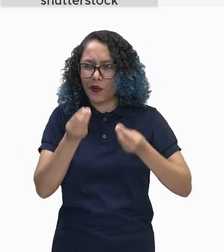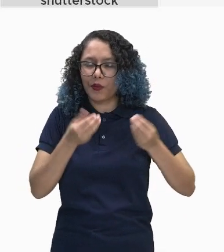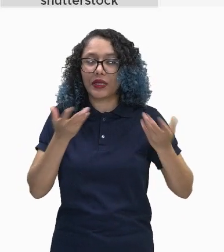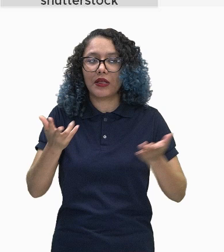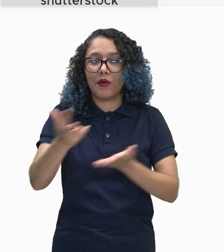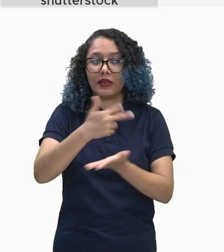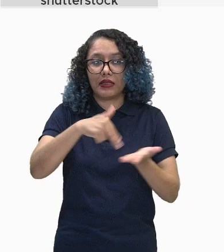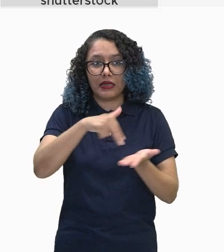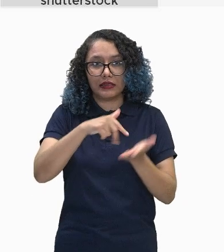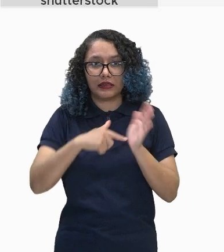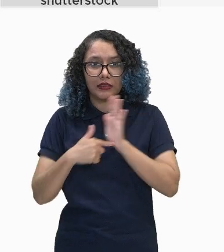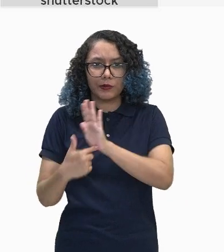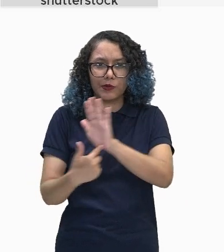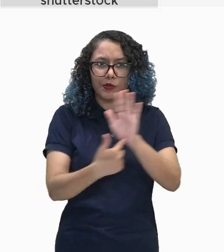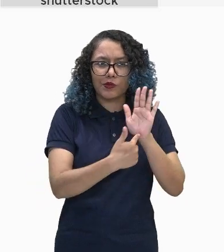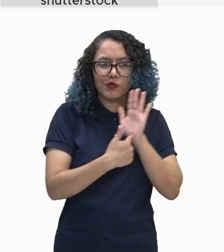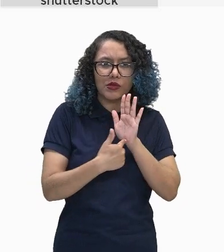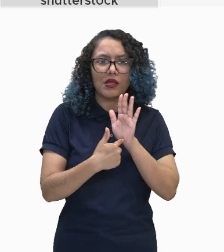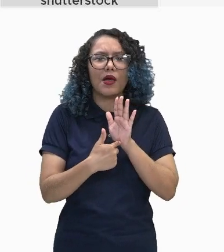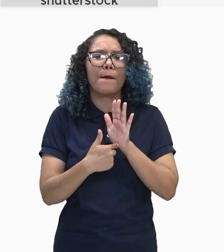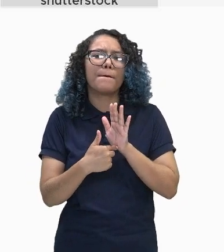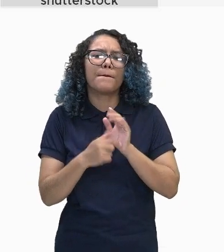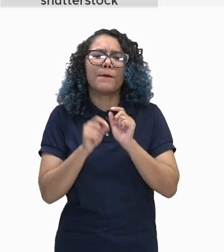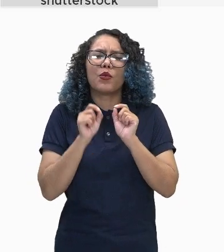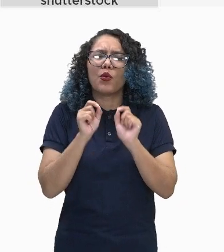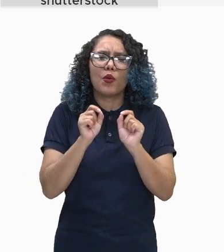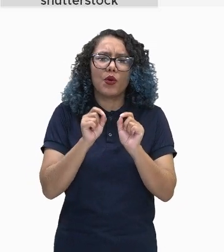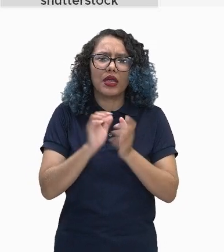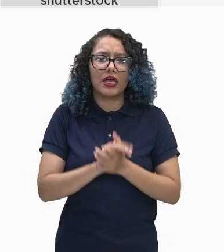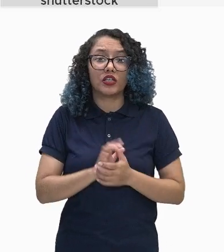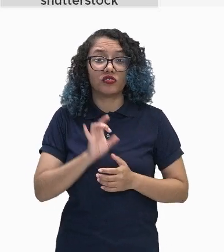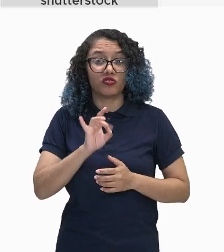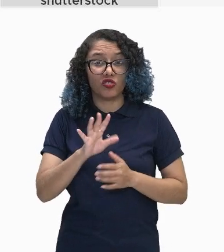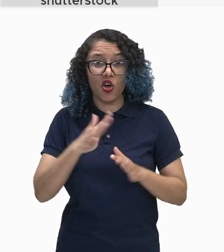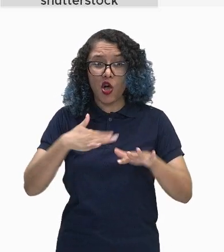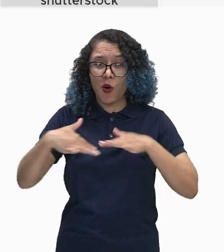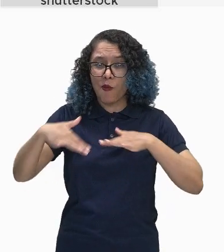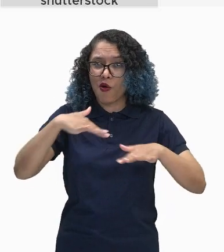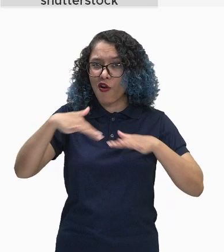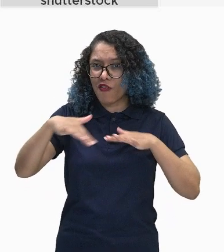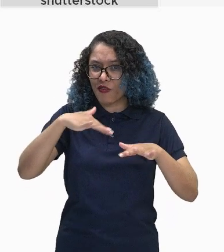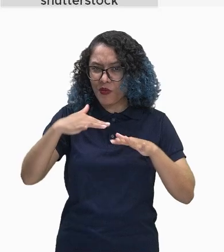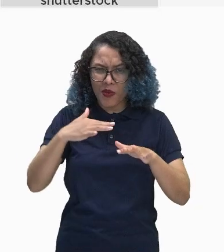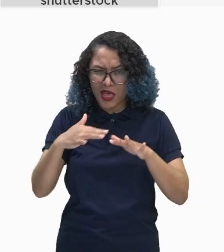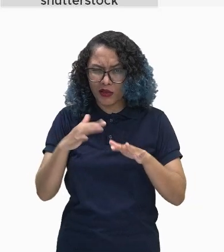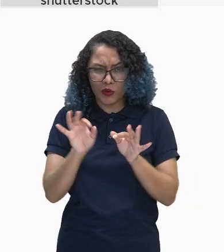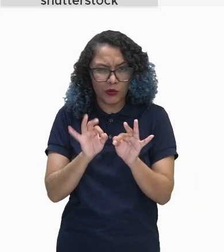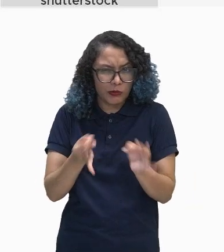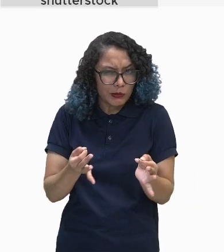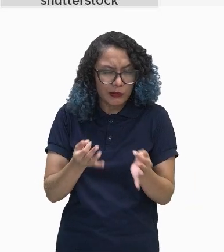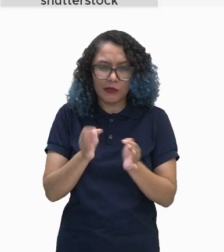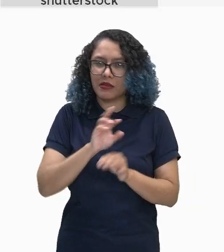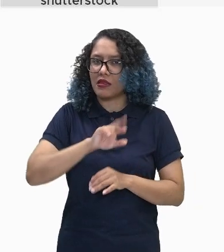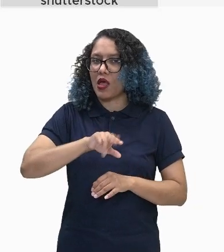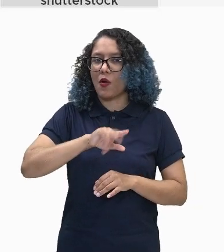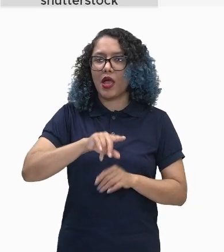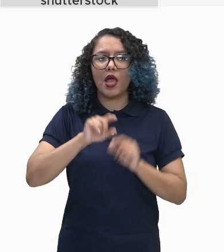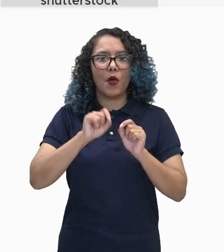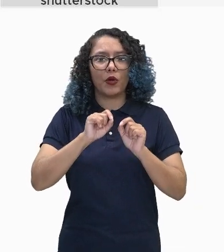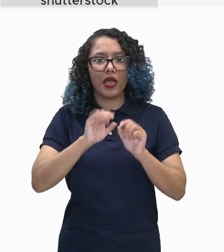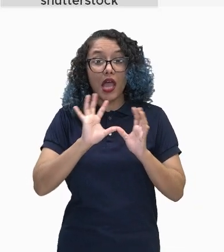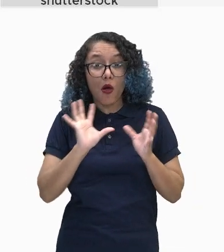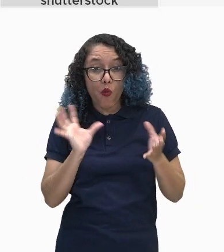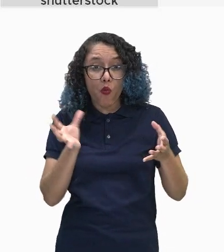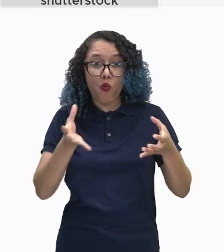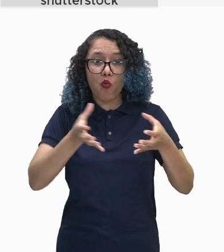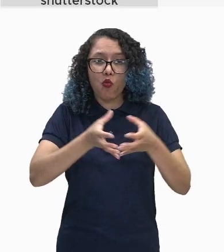palco ou em vídeo é muito mais do que apenas os movimentos dos dançarinos. Ela é um pacote que